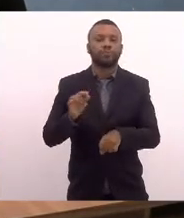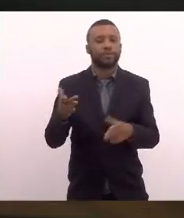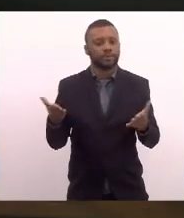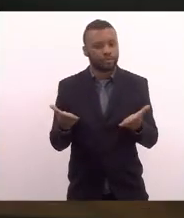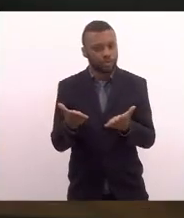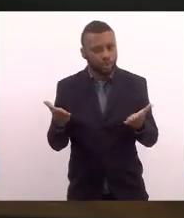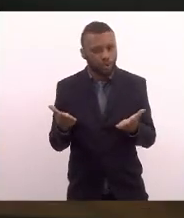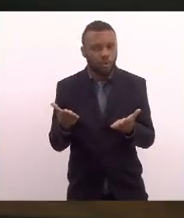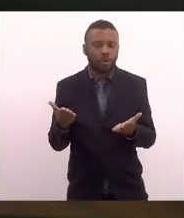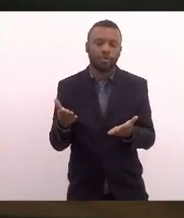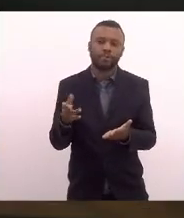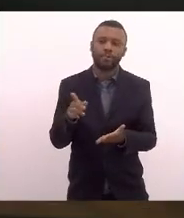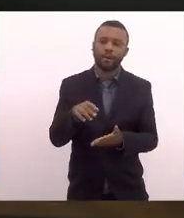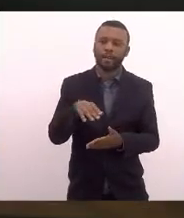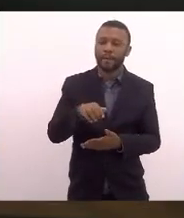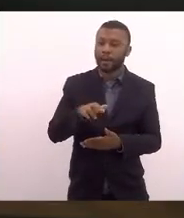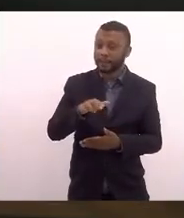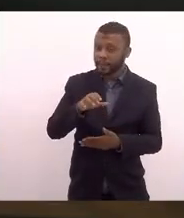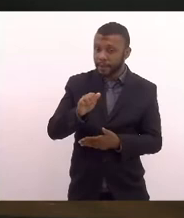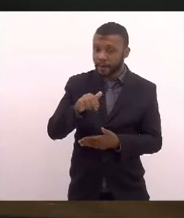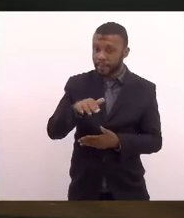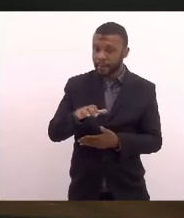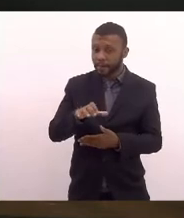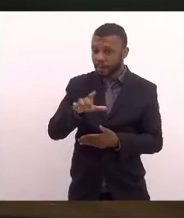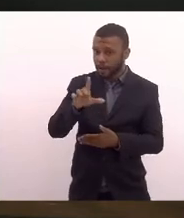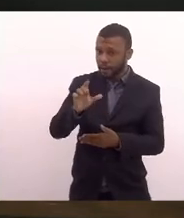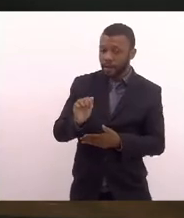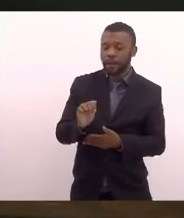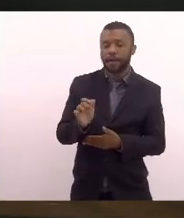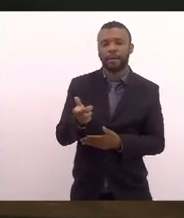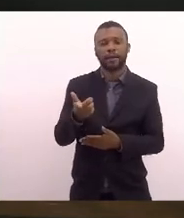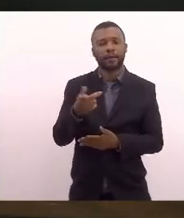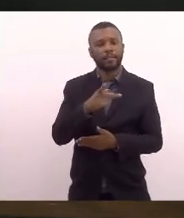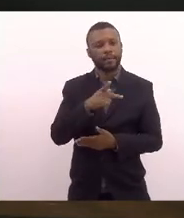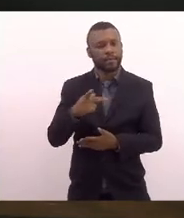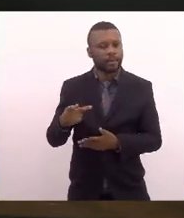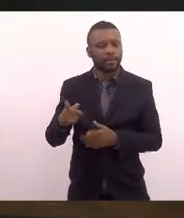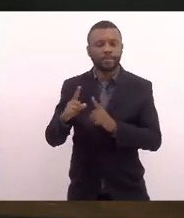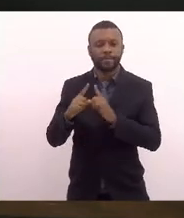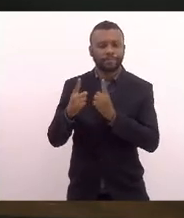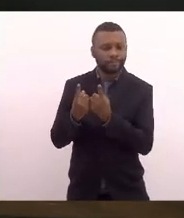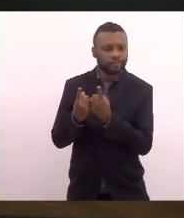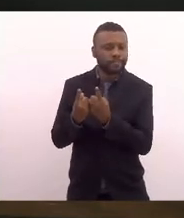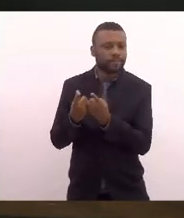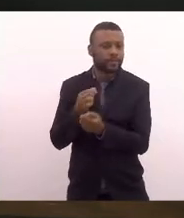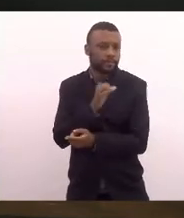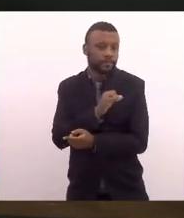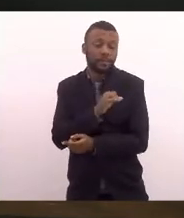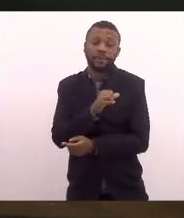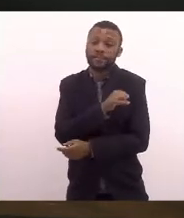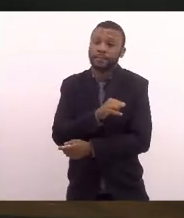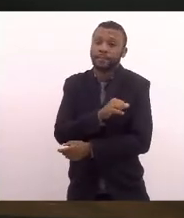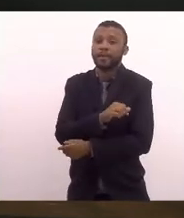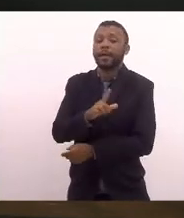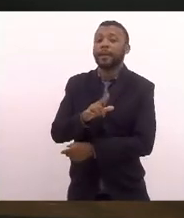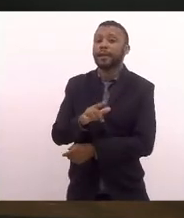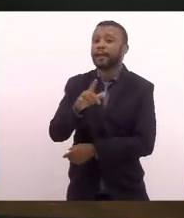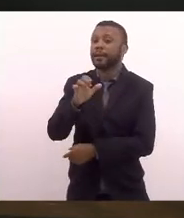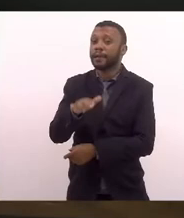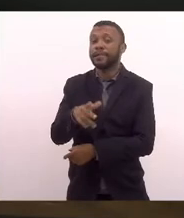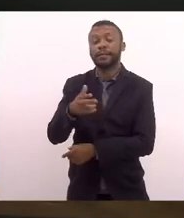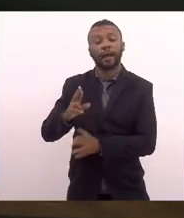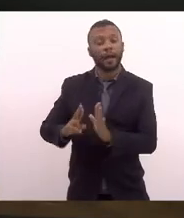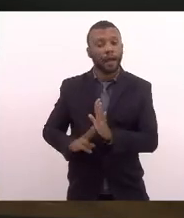Maria Manuela, nossa presidente da Seção Rio de Janeiro, enfermeira Lília Belucci, que está aqui representando